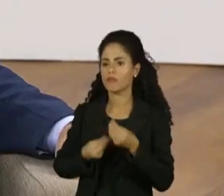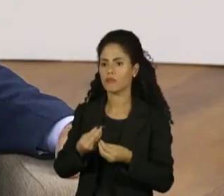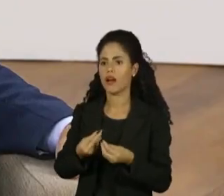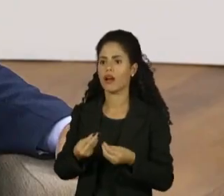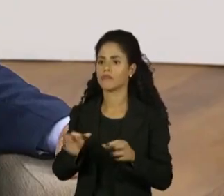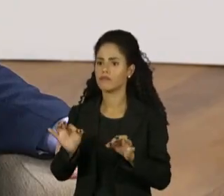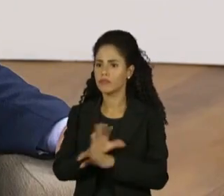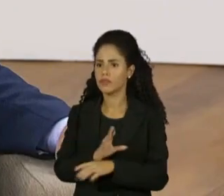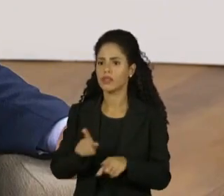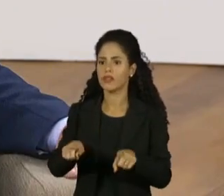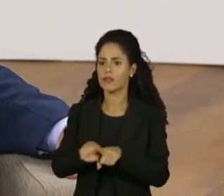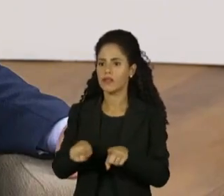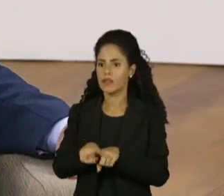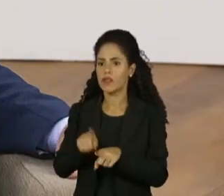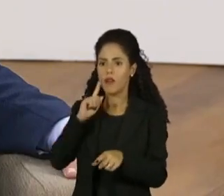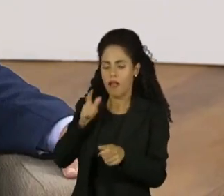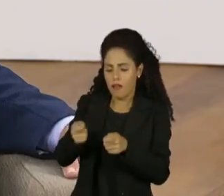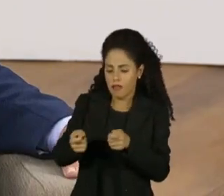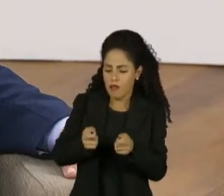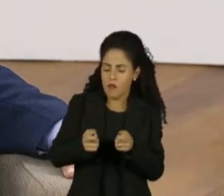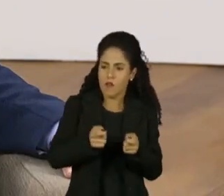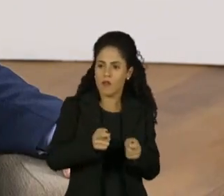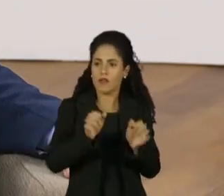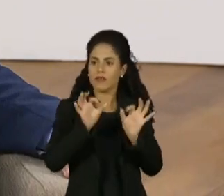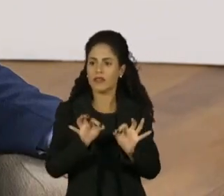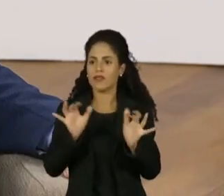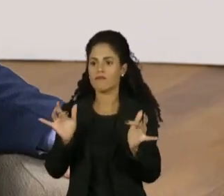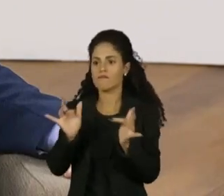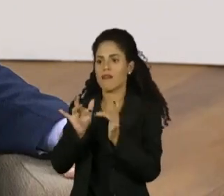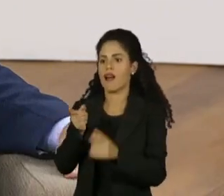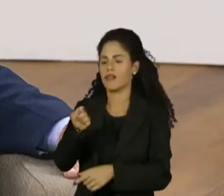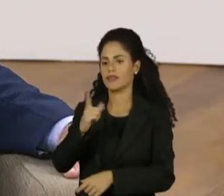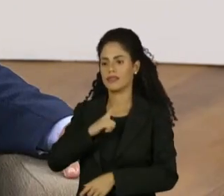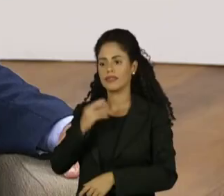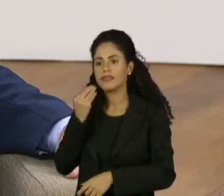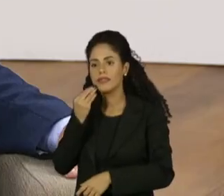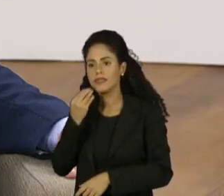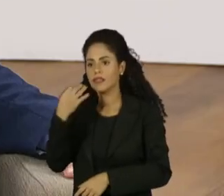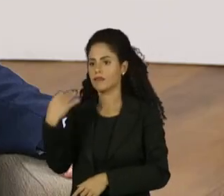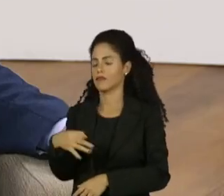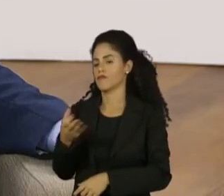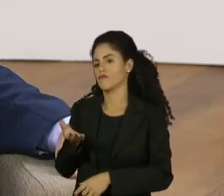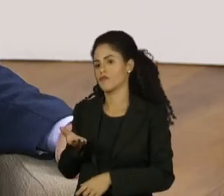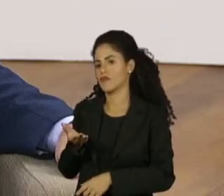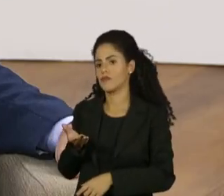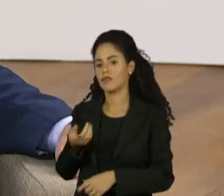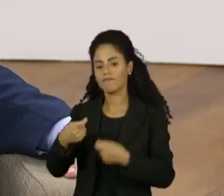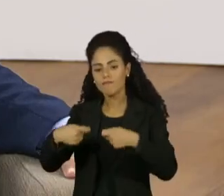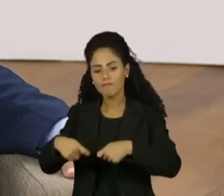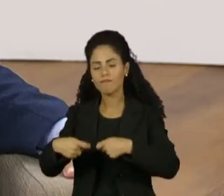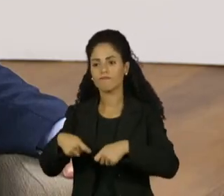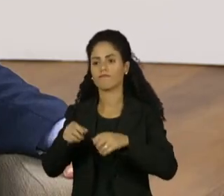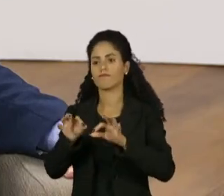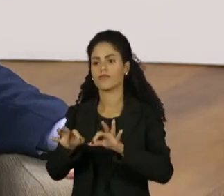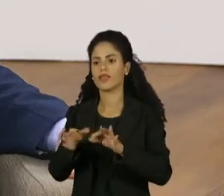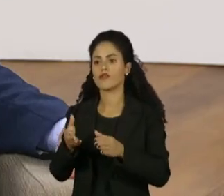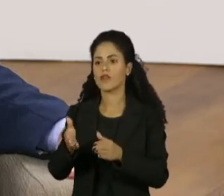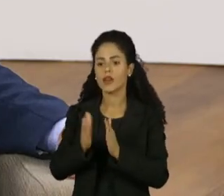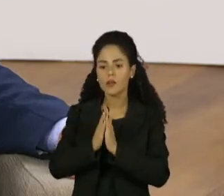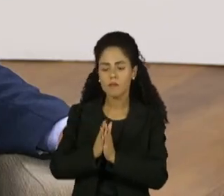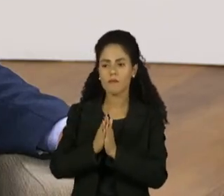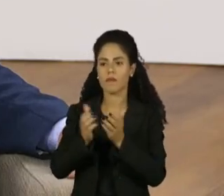fazer o seu controle efetivo, né, do próprio Supremo Tribunal Federal, para que essa necessidade de que haja